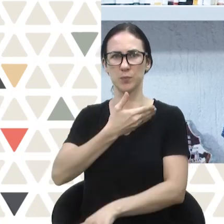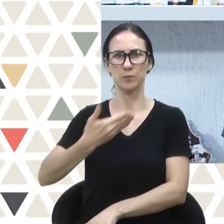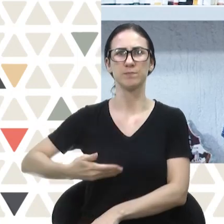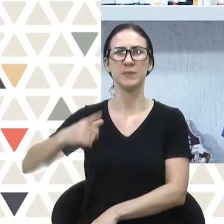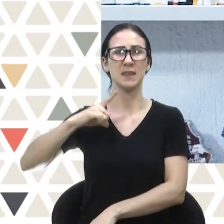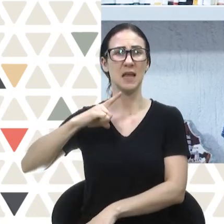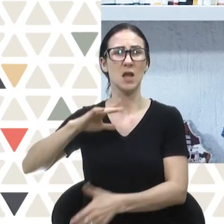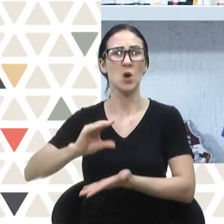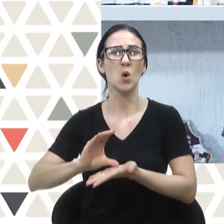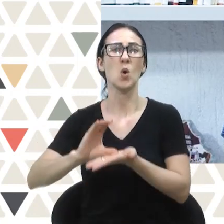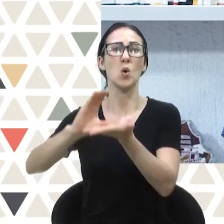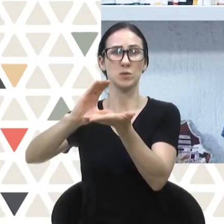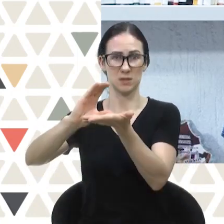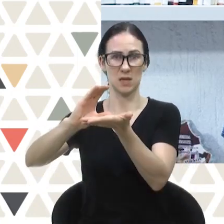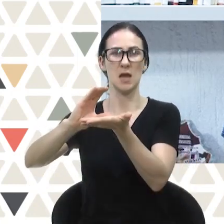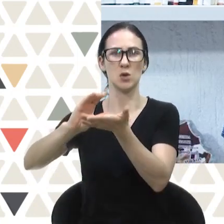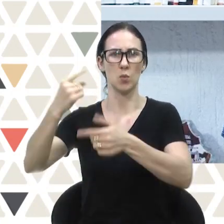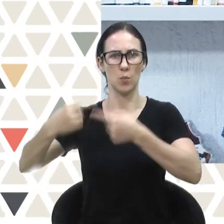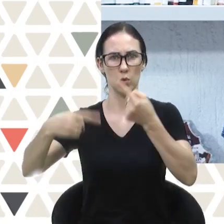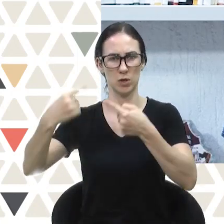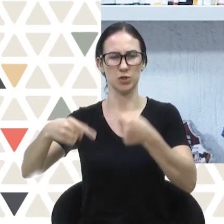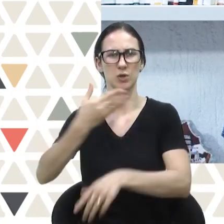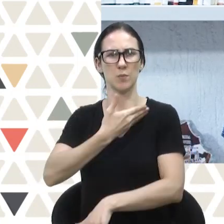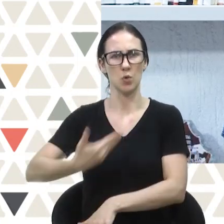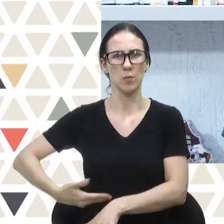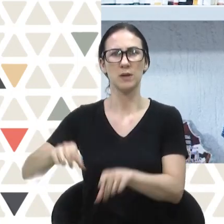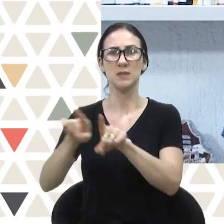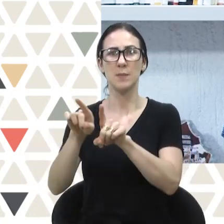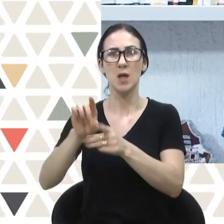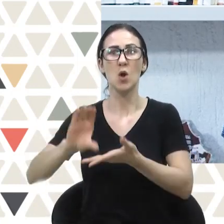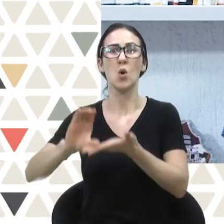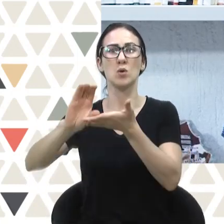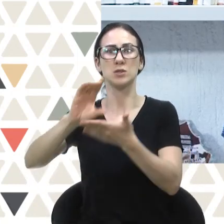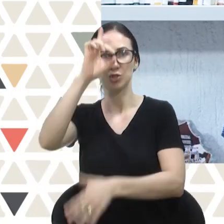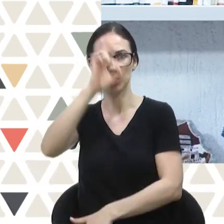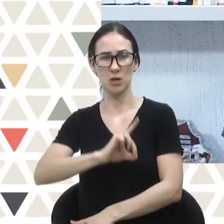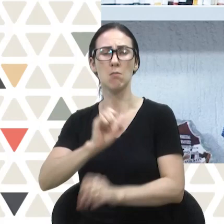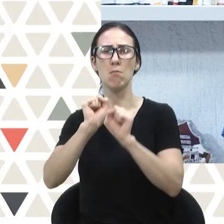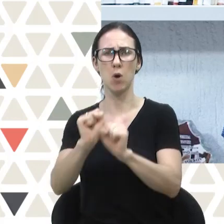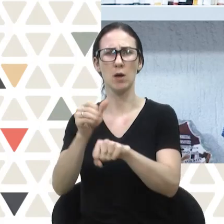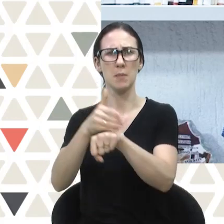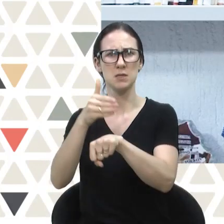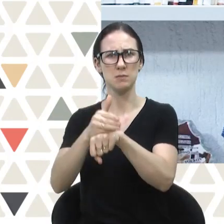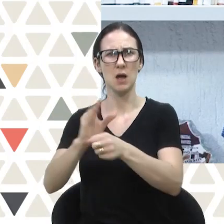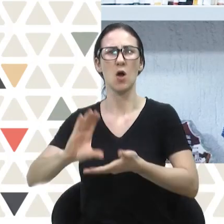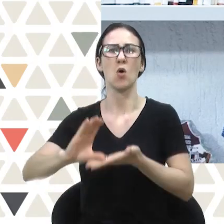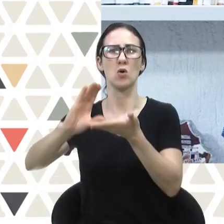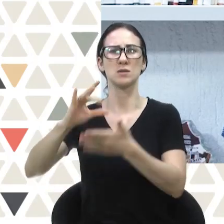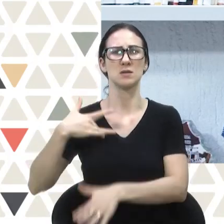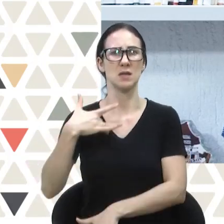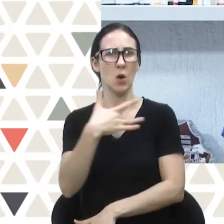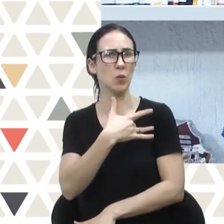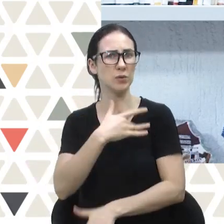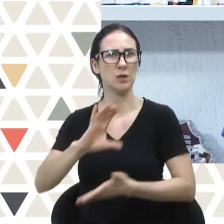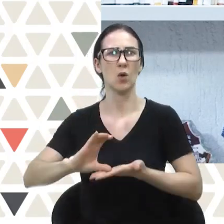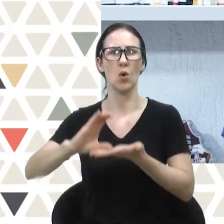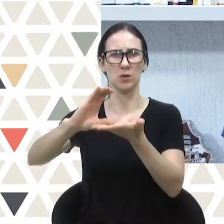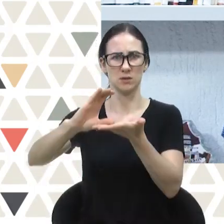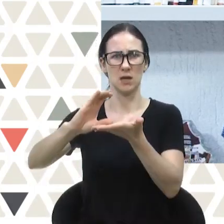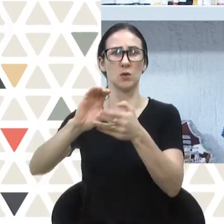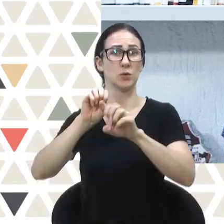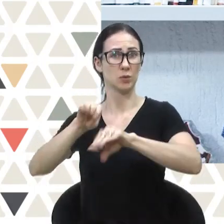conselhos de políticas públicas e de direitos para que as pessoas possam também participar. Conselho de Saúde, Conselho de